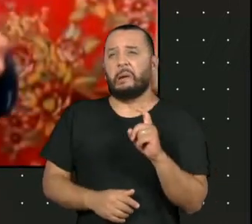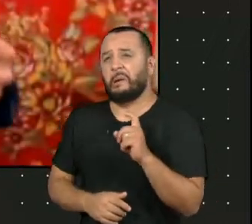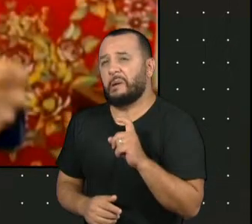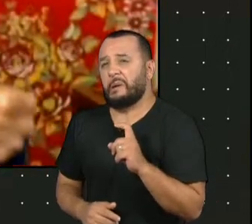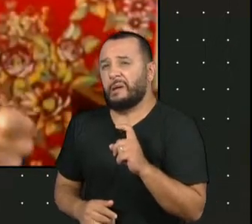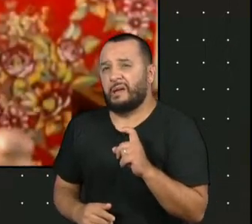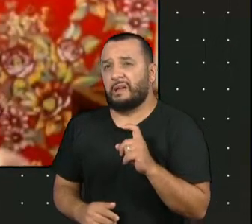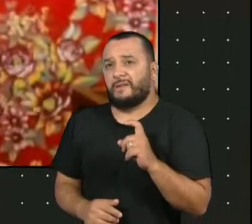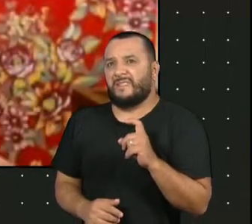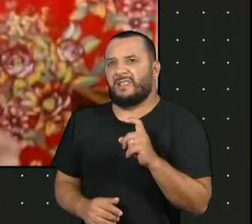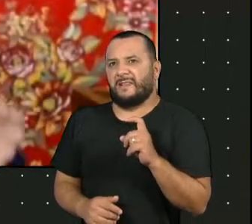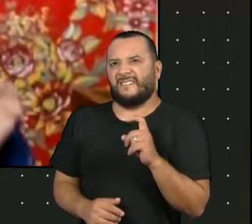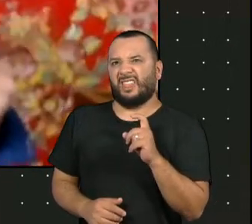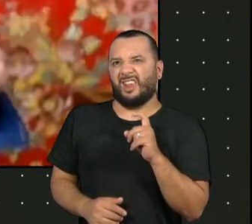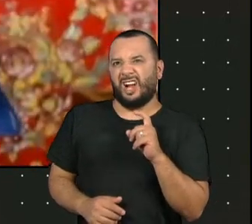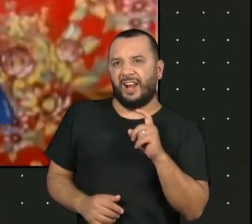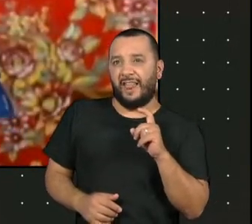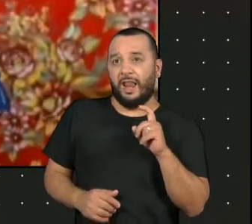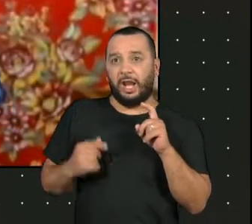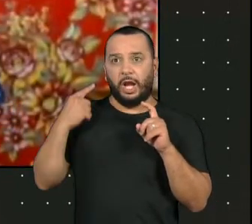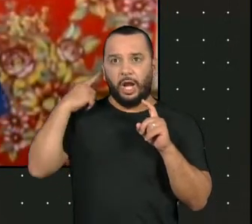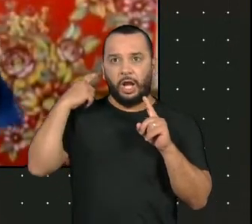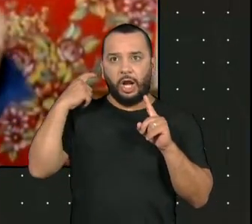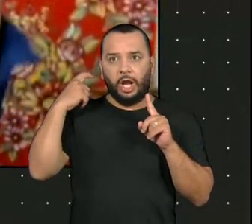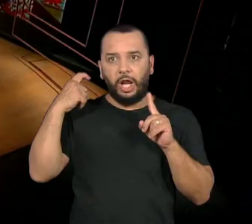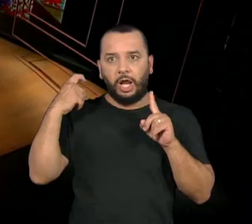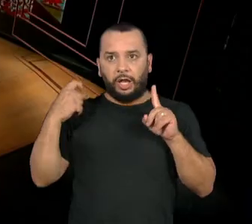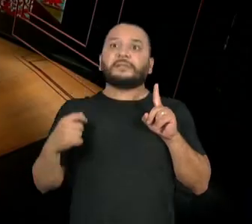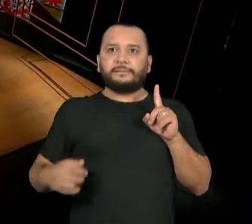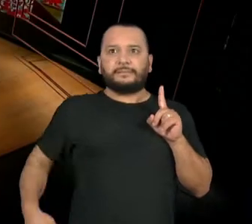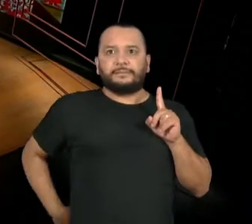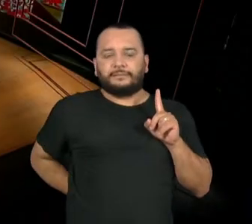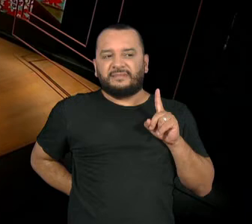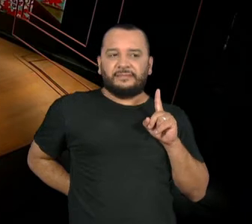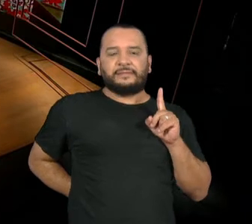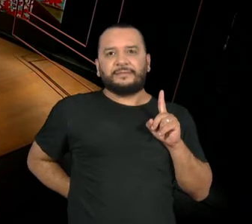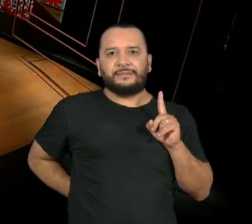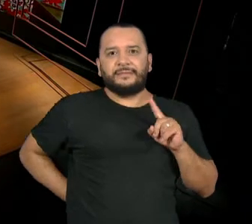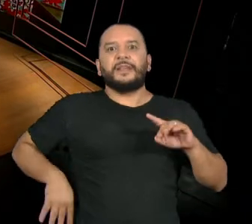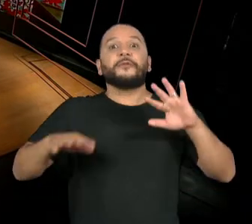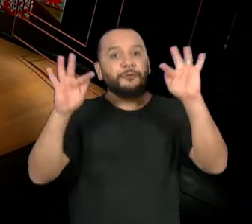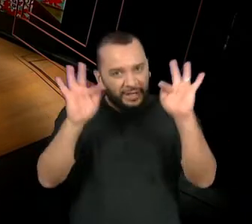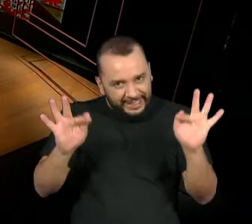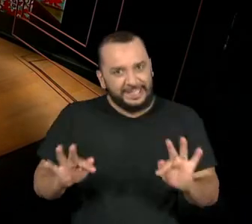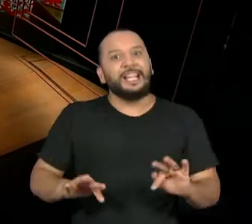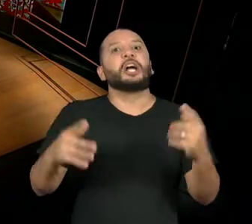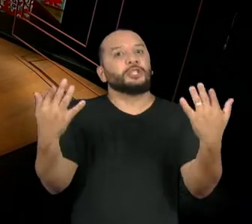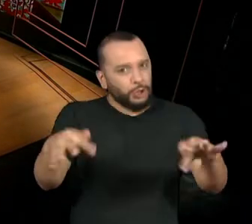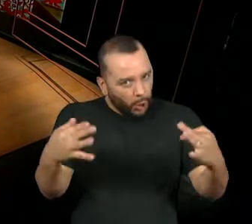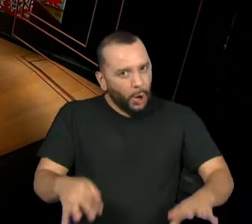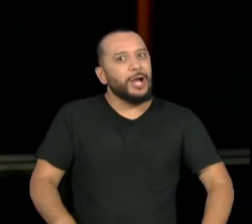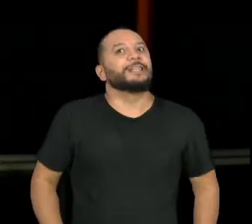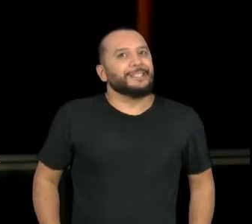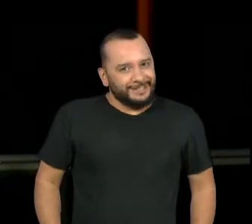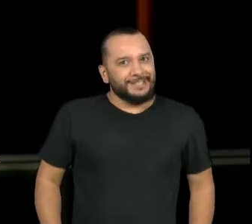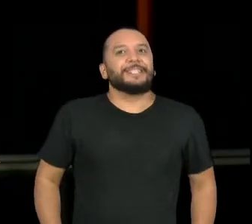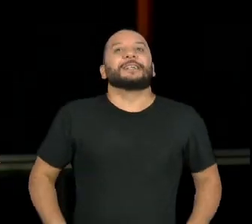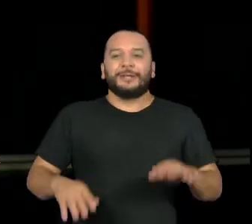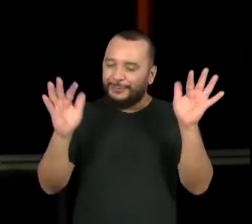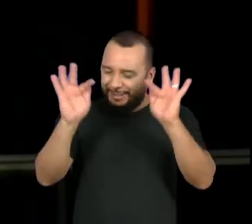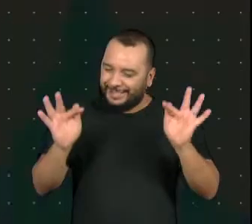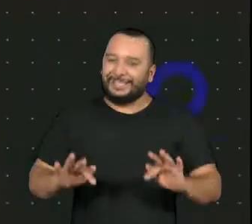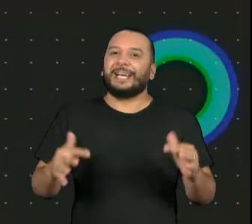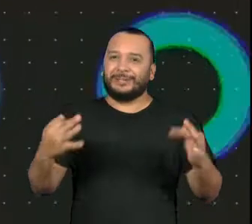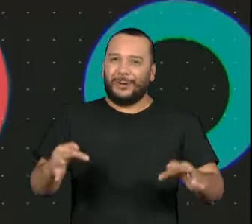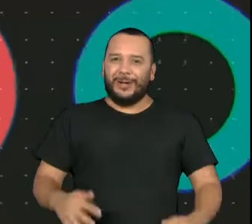em pé, ficando em pé, ficando em pé. Você vê, a felicidade dói. A felicidade